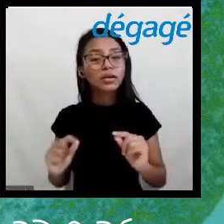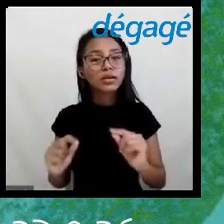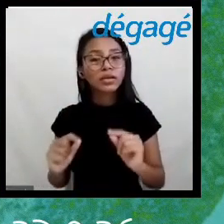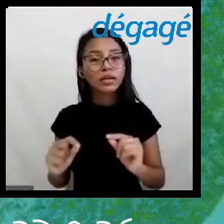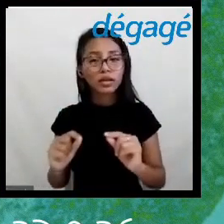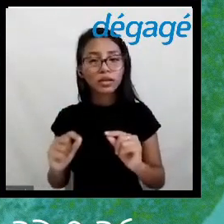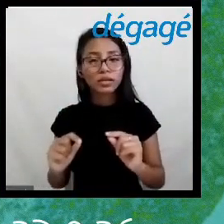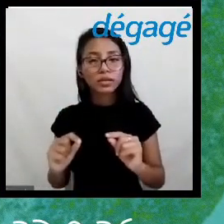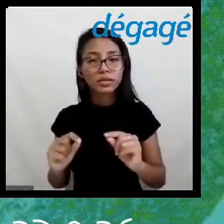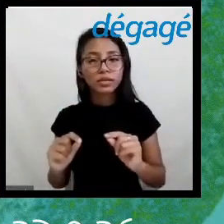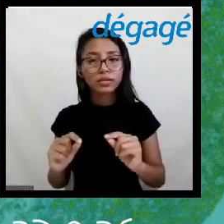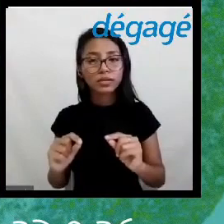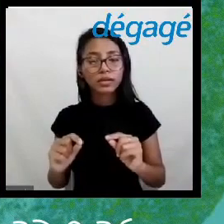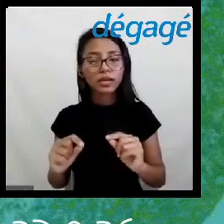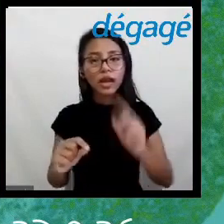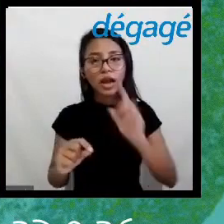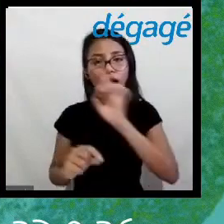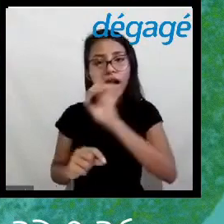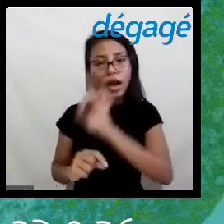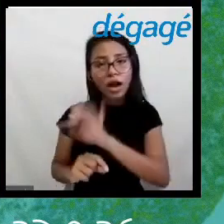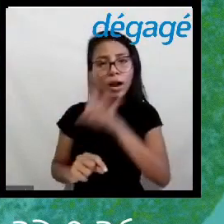cada comportamento.